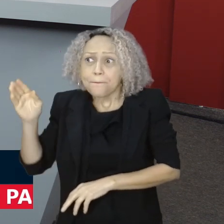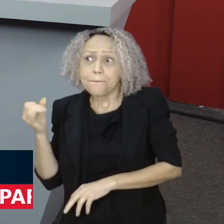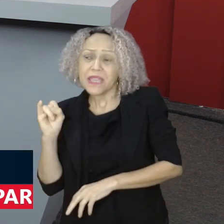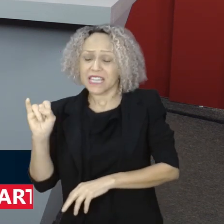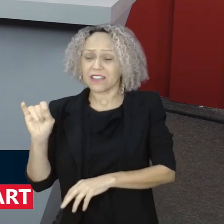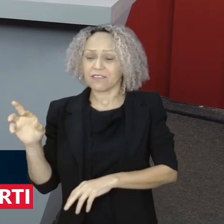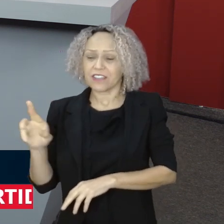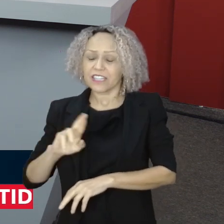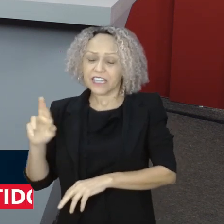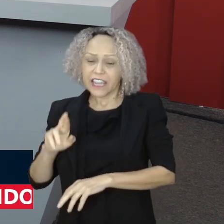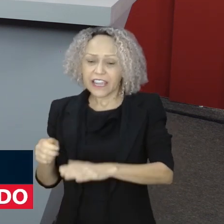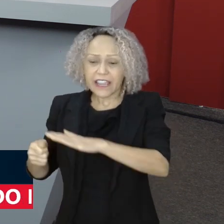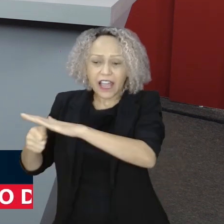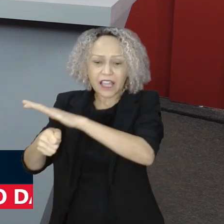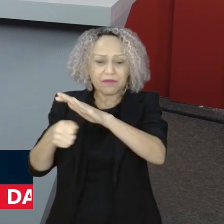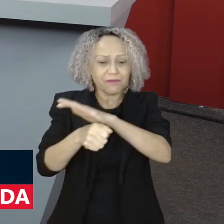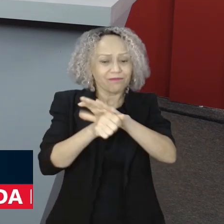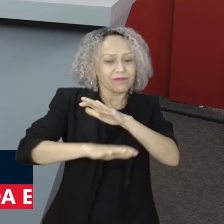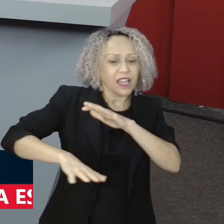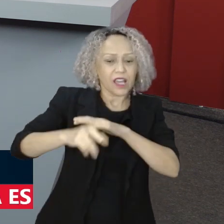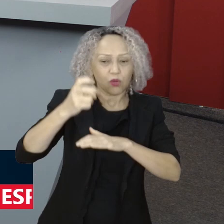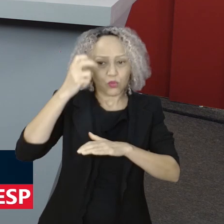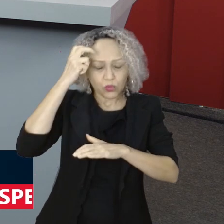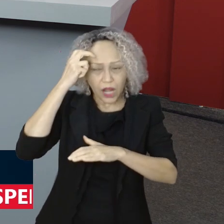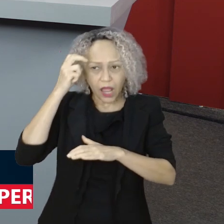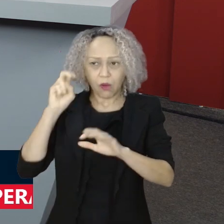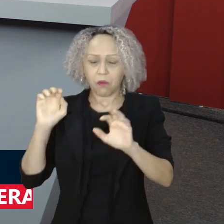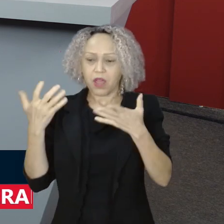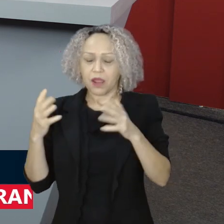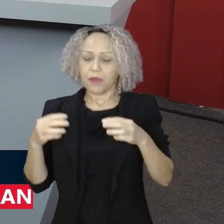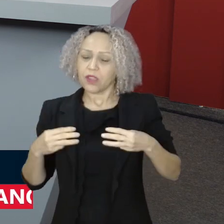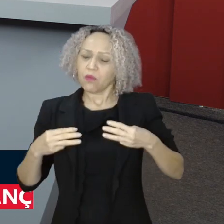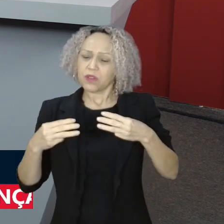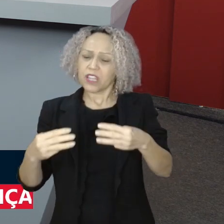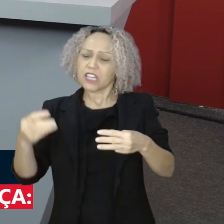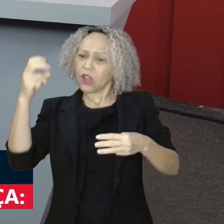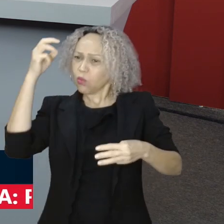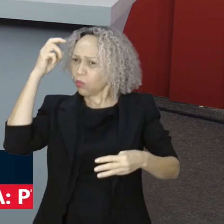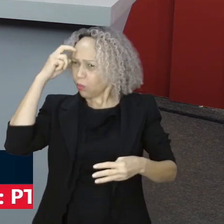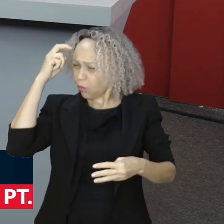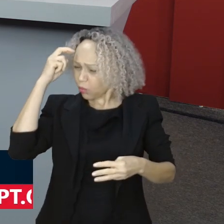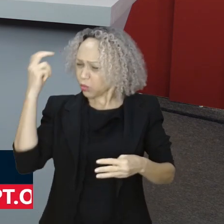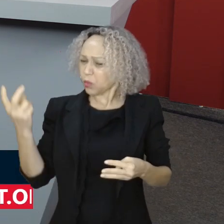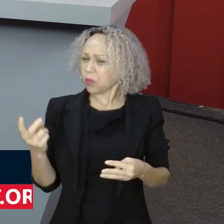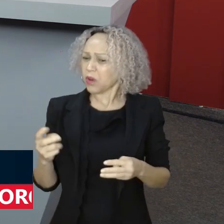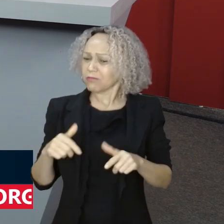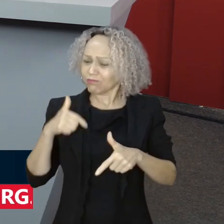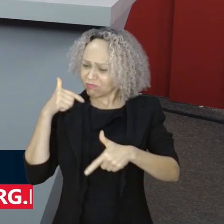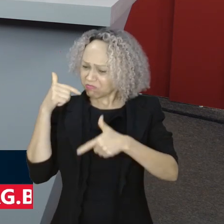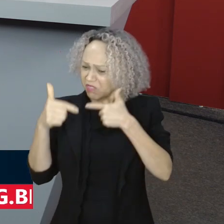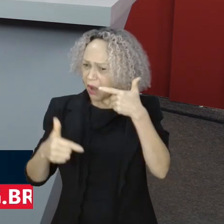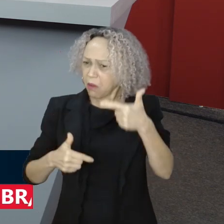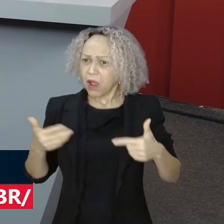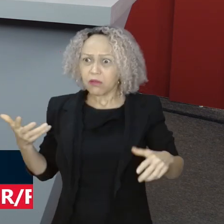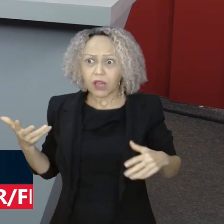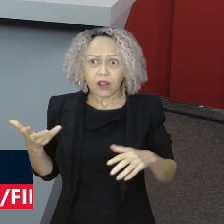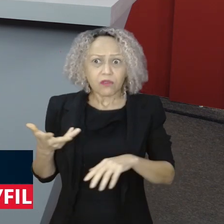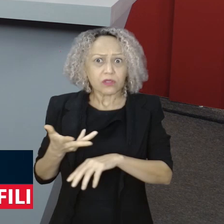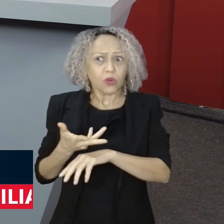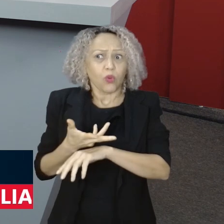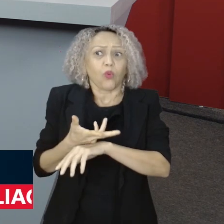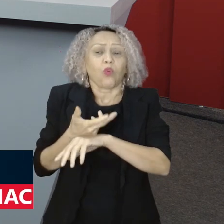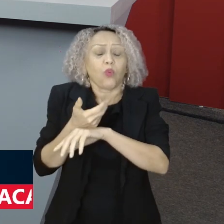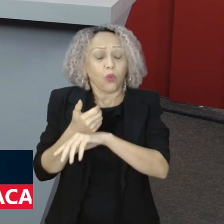Parabéns ao Ministério da Cultura, né, esse trabalho aí, essa força-tarefa e conseguir garantir números tão bons, né,